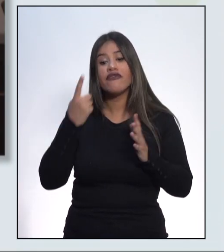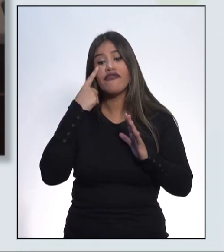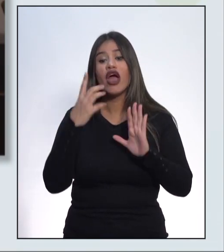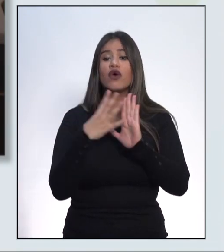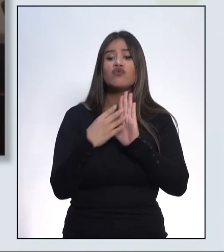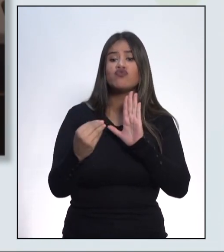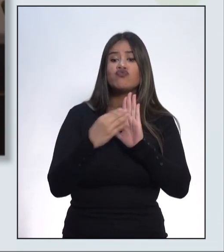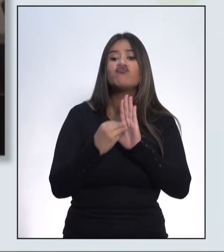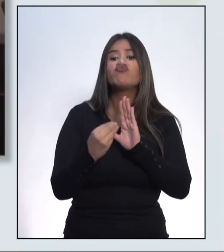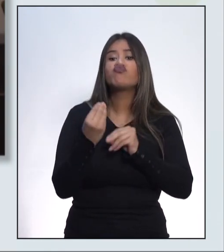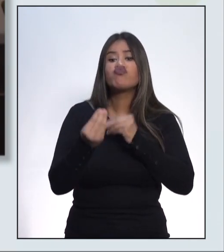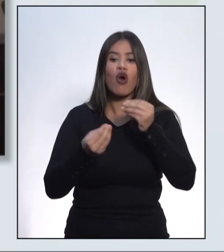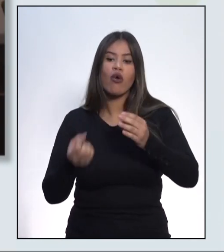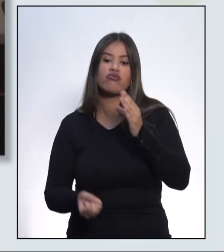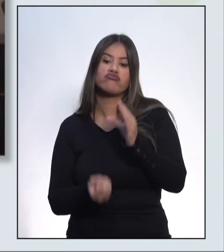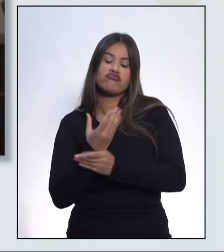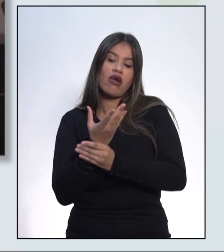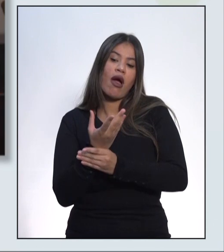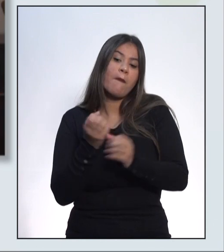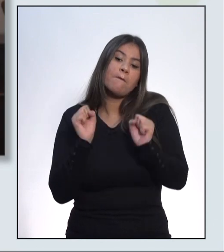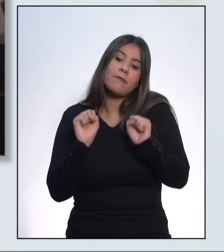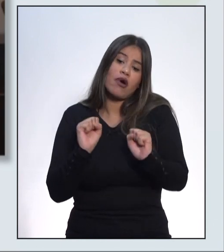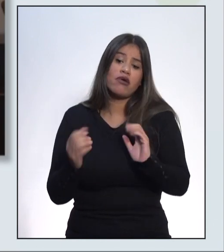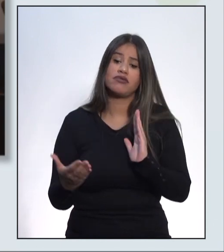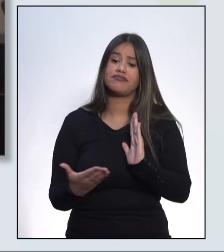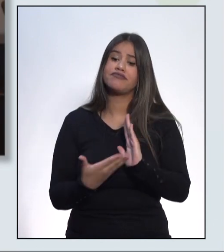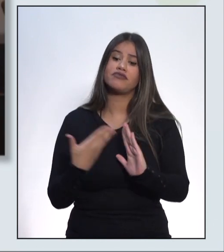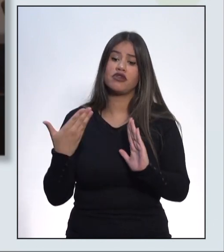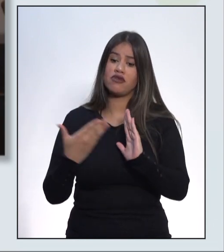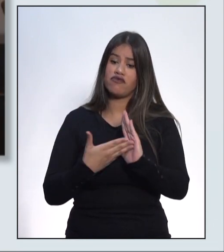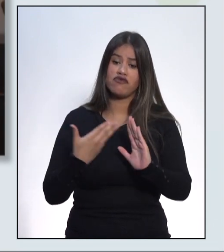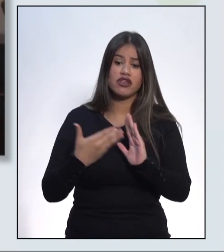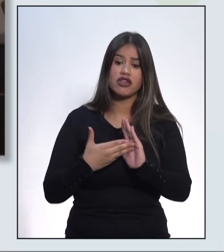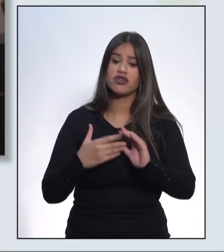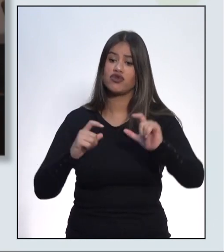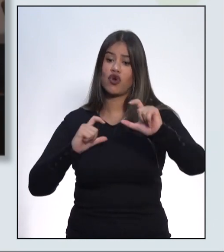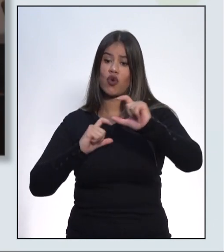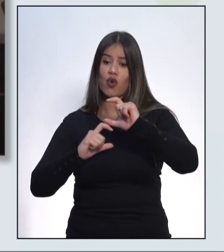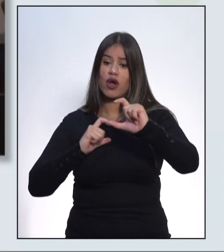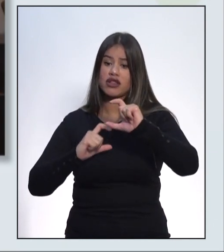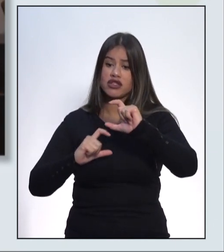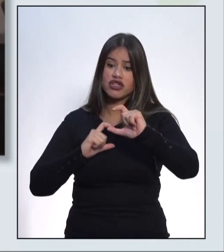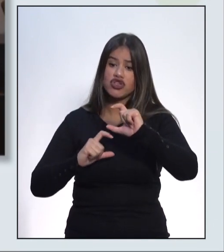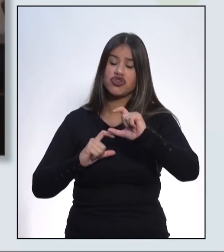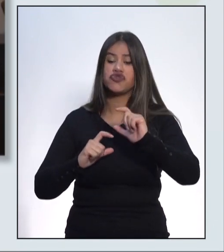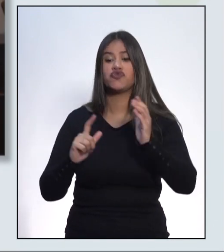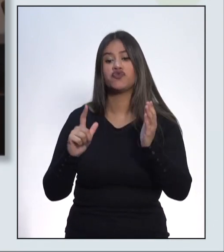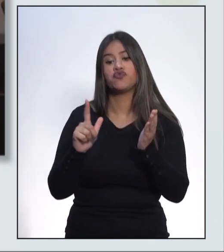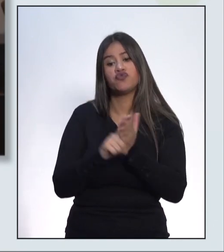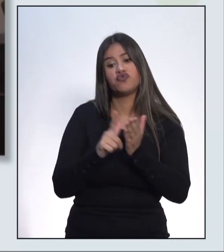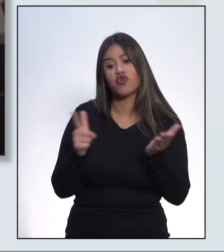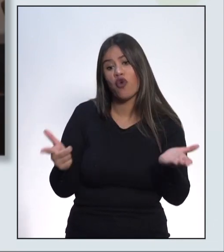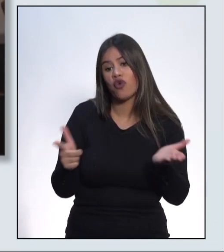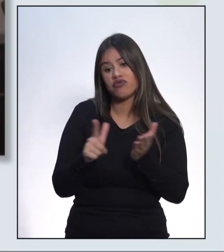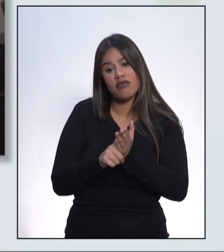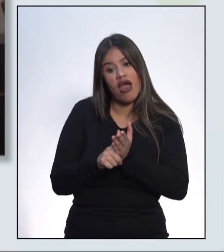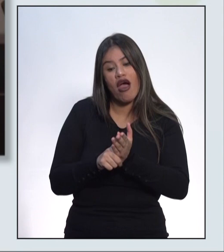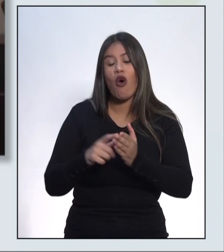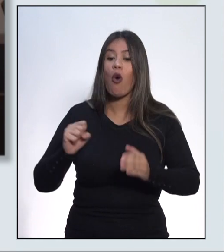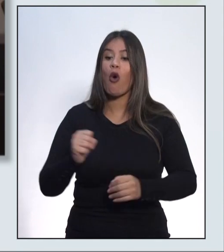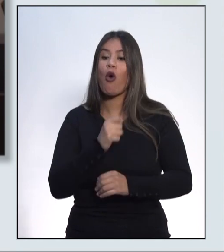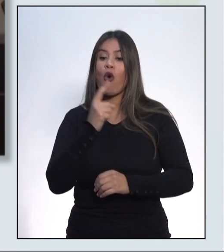criar. Pode ser uma revista, uma história em quadrinhos, um mini jornal e até uma foto